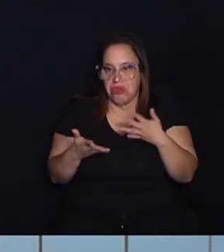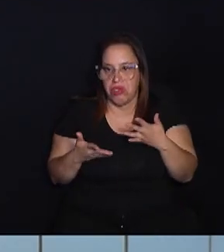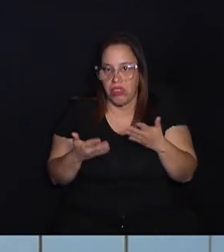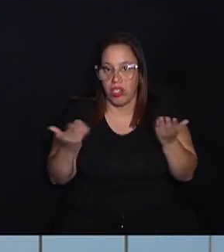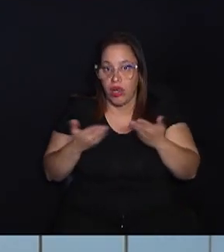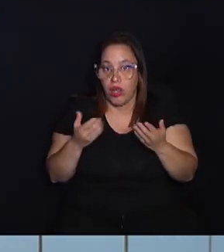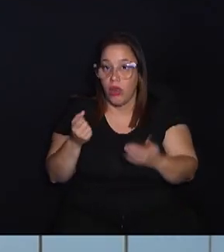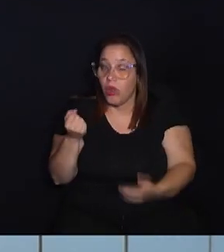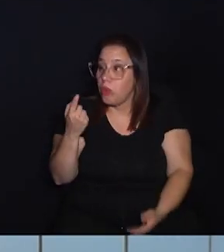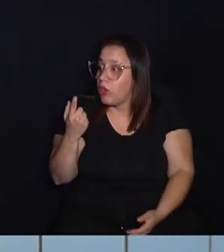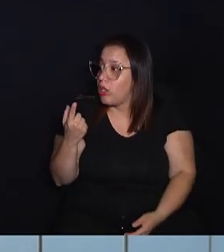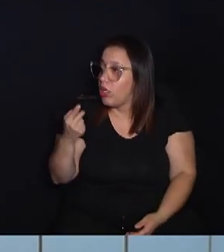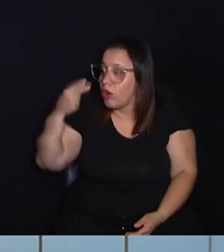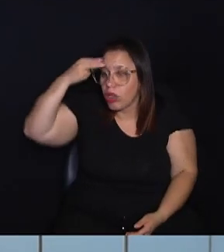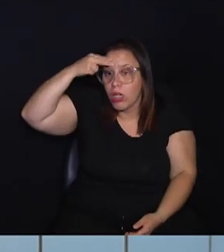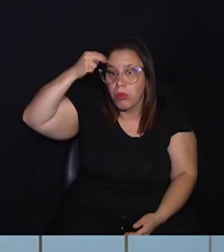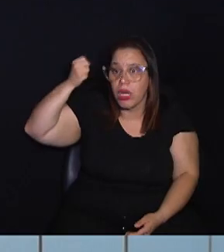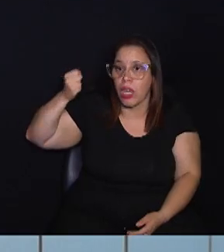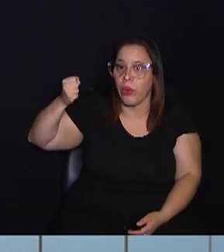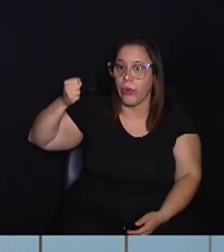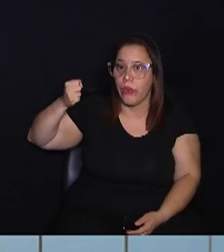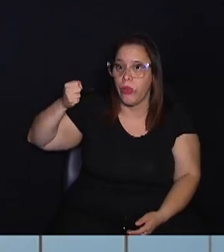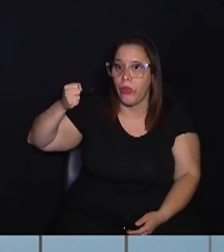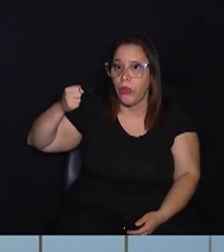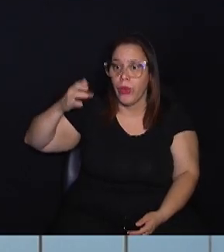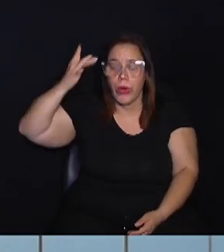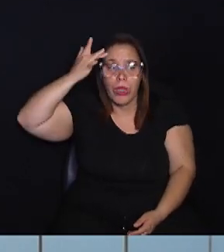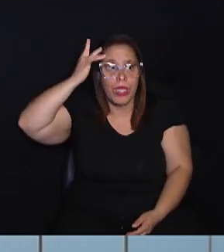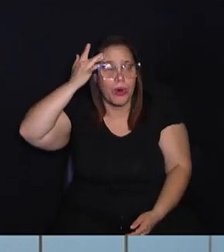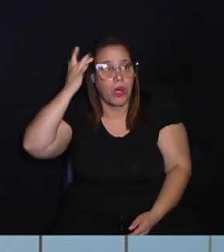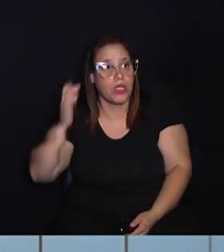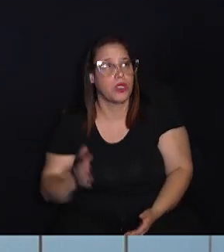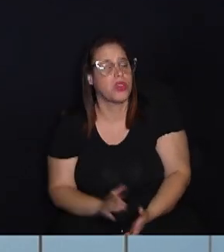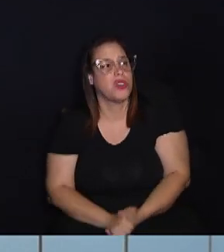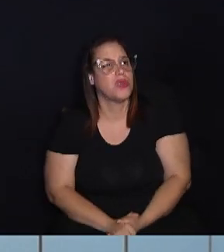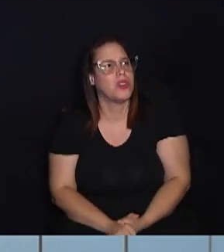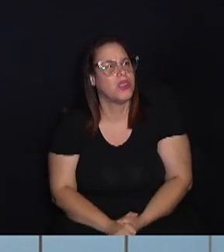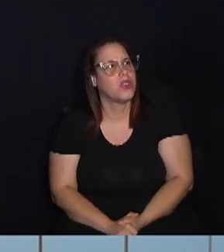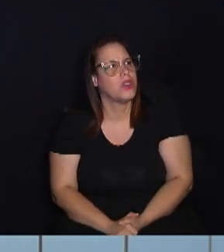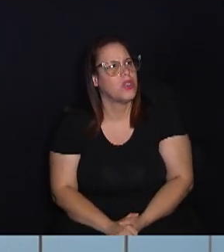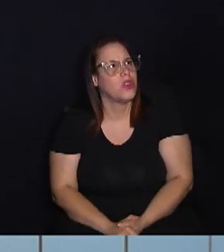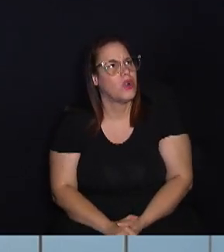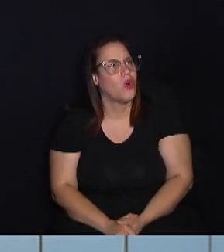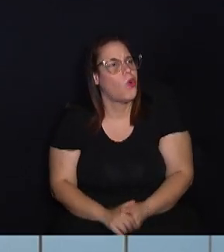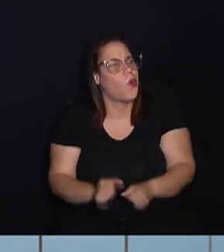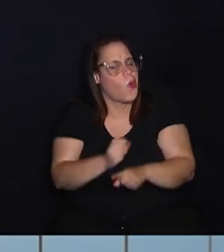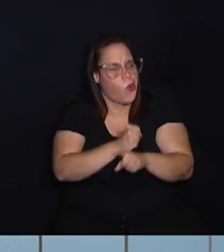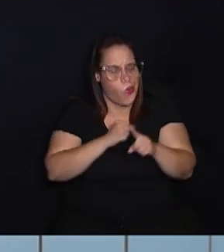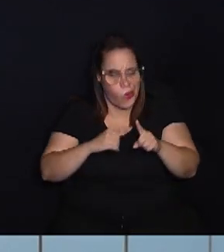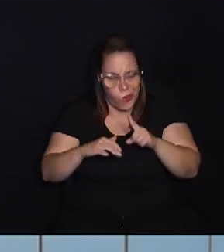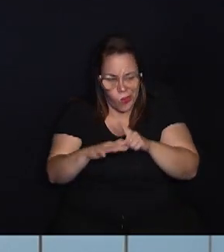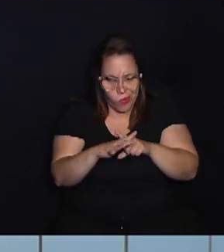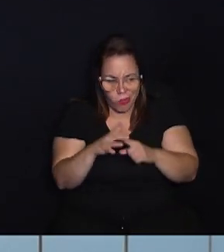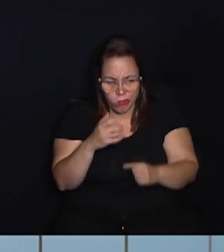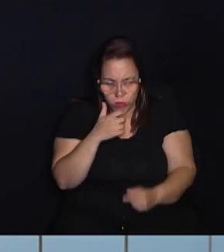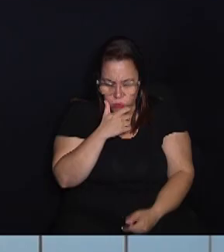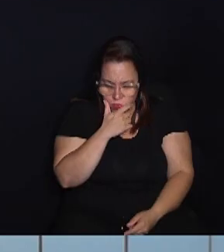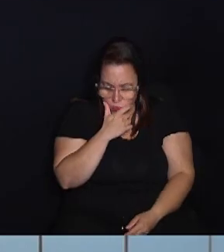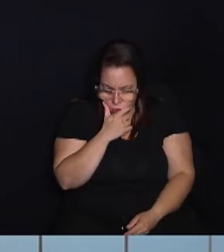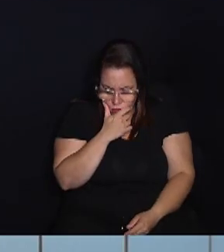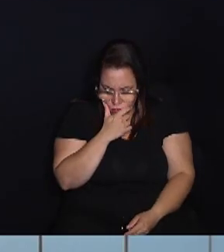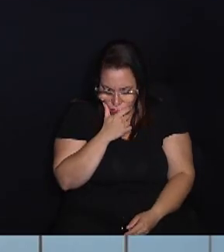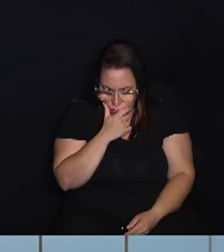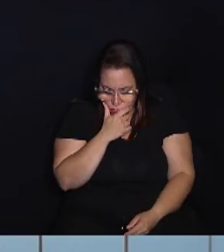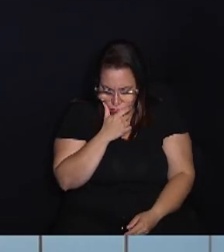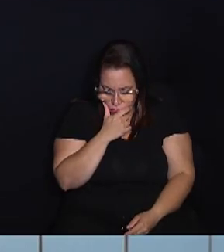uma coisa, Gabriel, assim, que eu acho, a sociedade, às vezes, ela